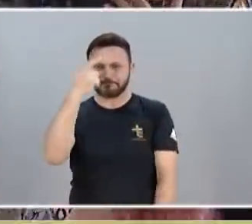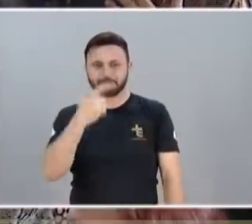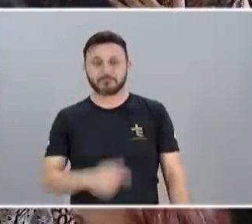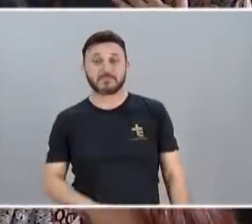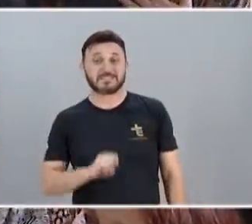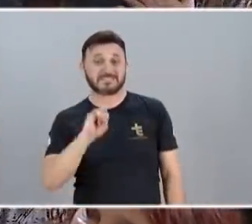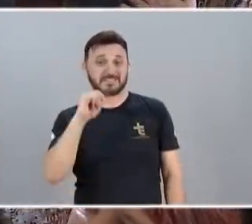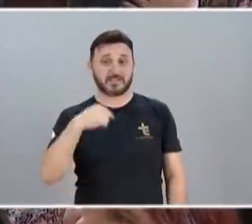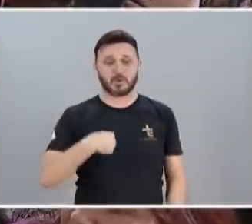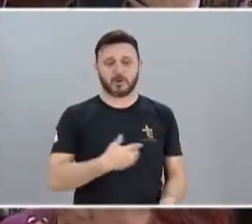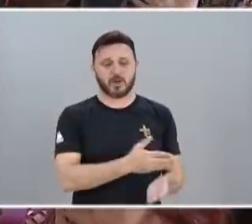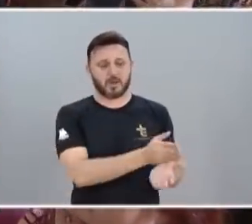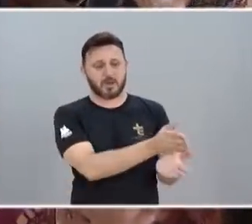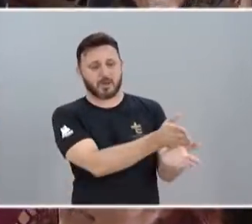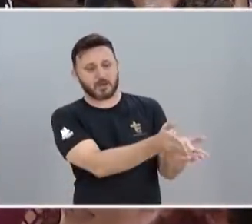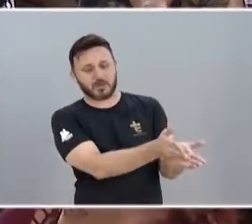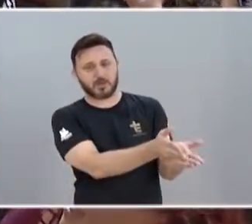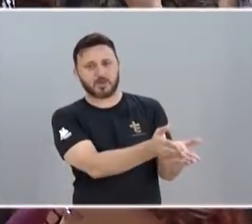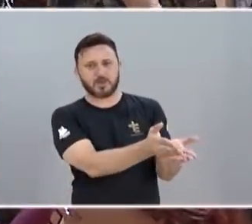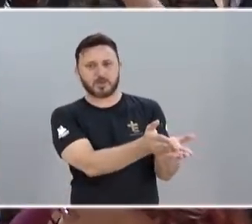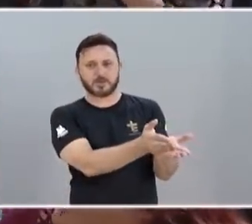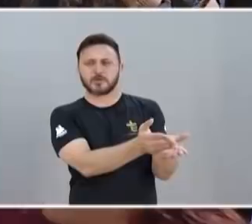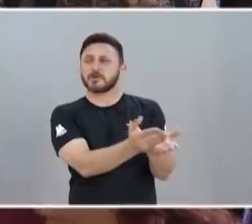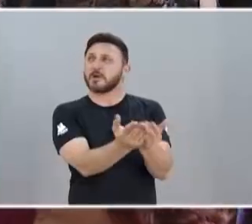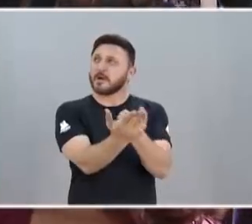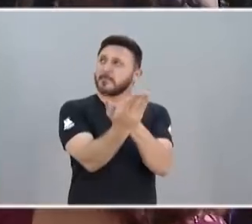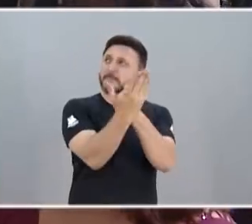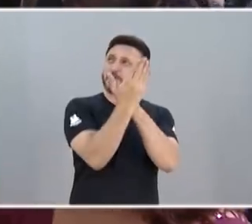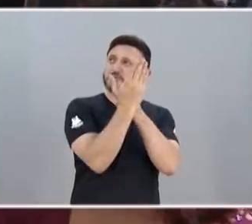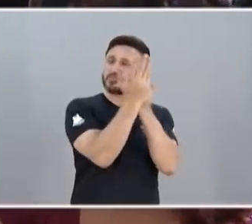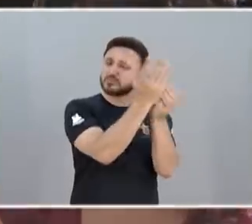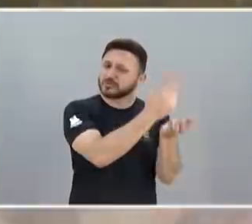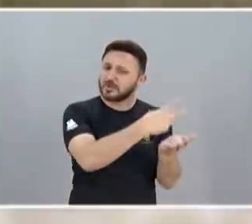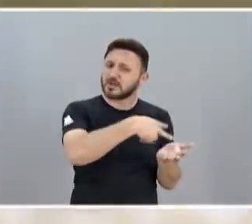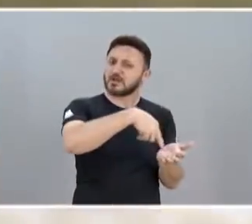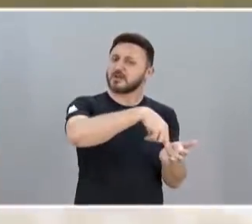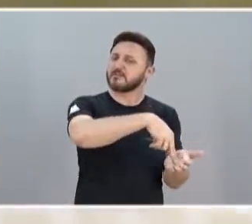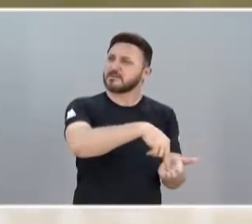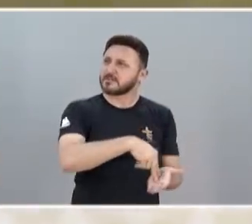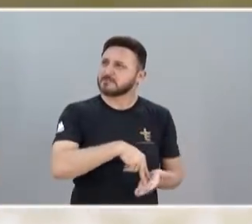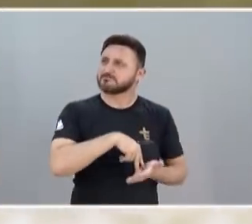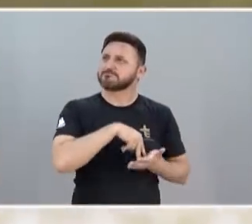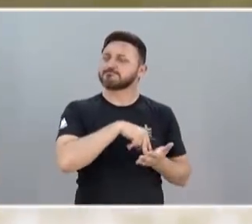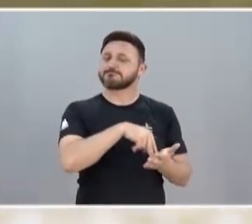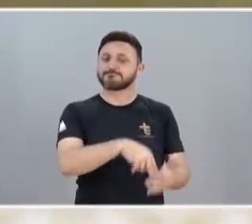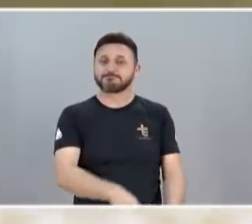fiel. Se eu cair, me ajude a